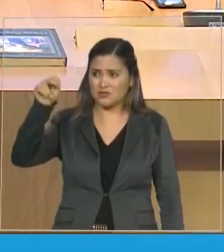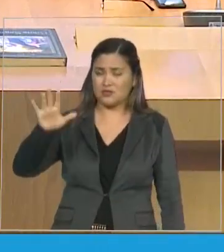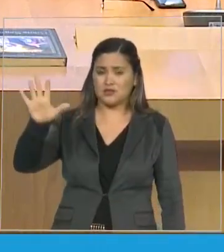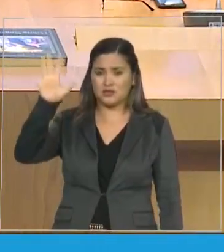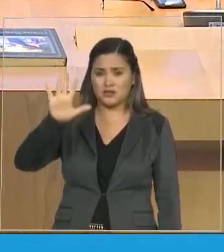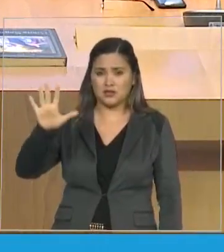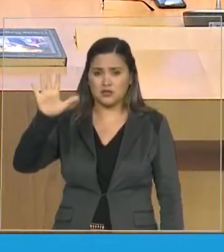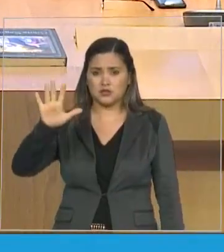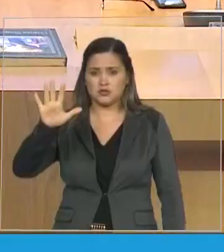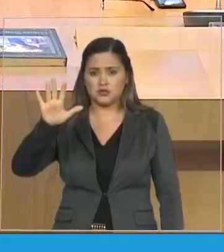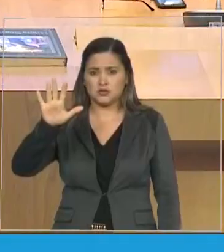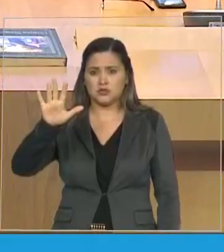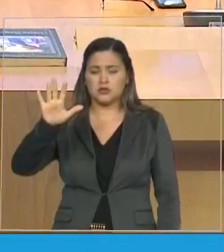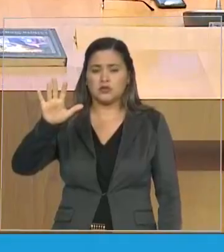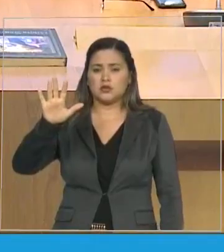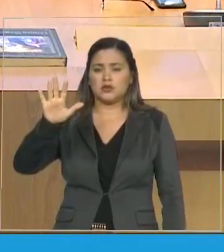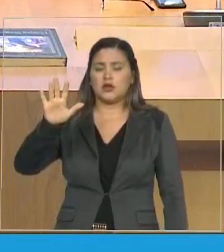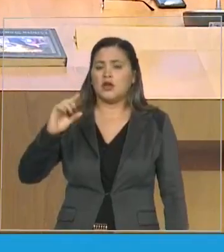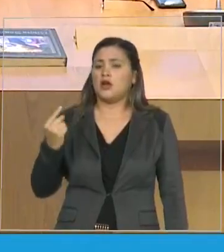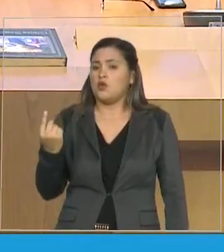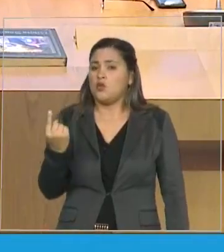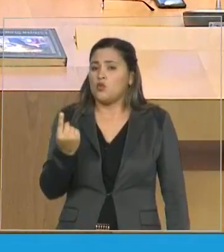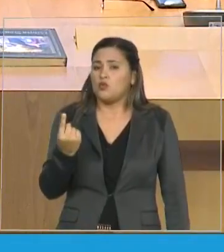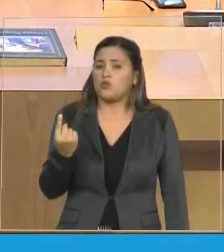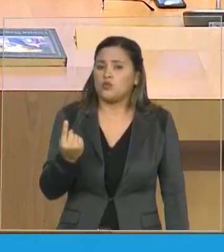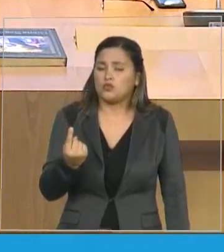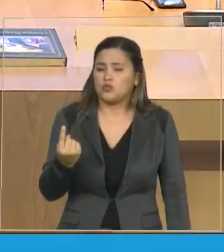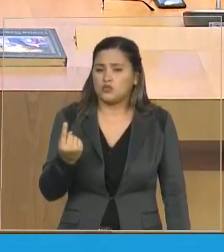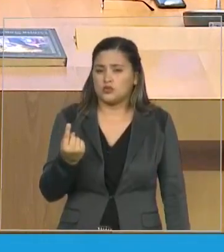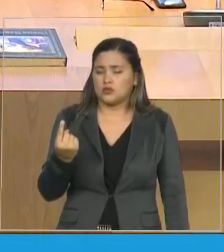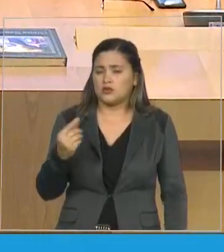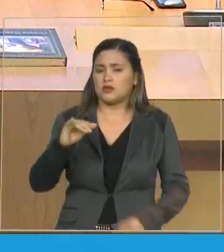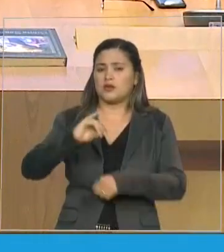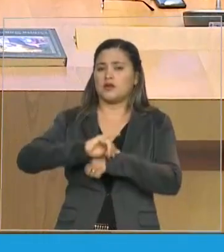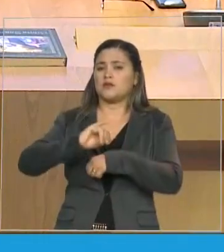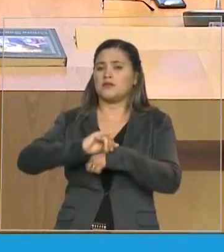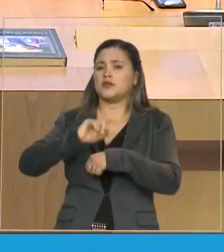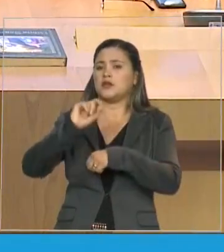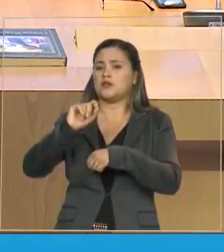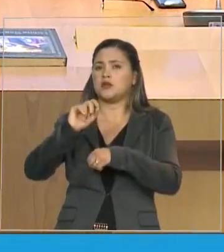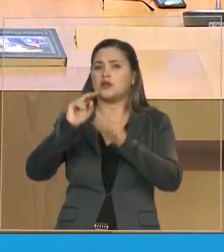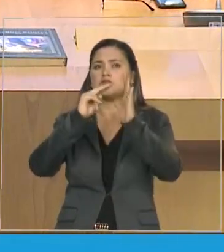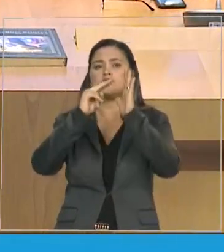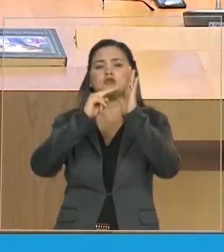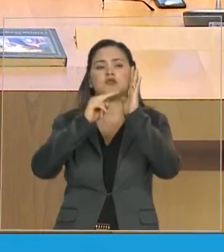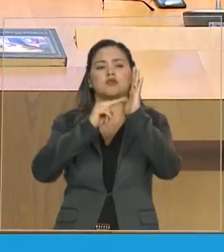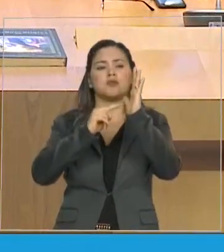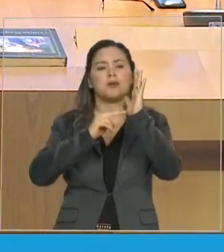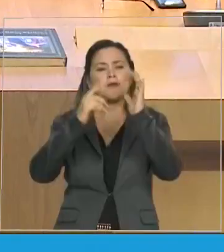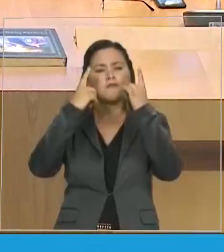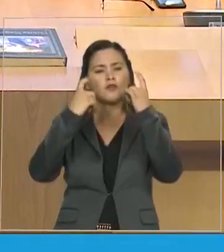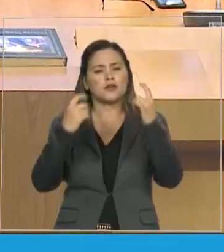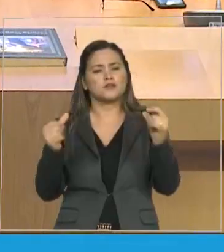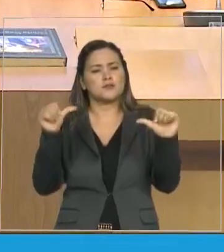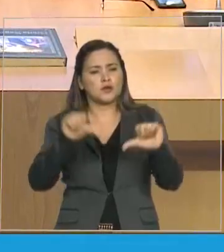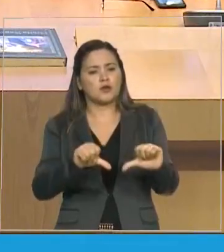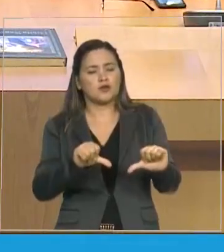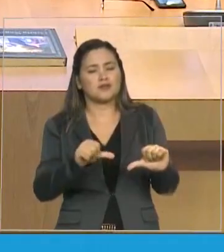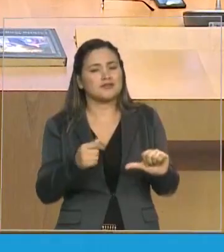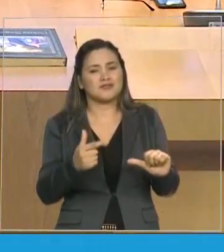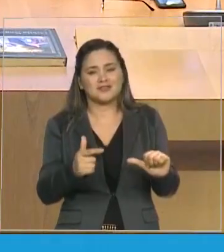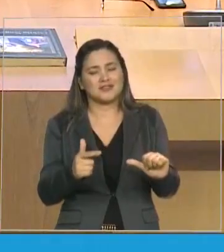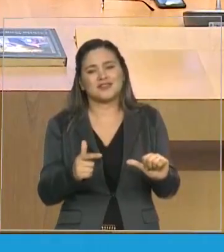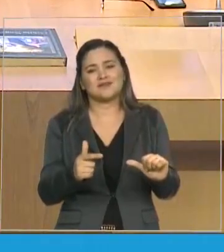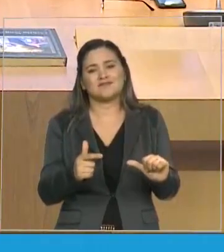mais violentas do mundo. É São Luís do Maranhão. E uma das três capitais do Brasil, né,